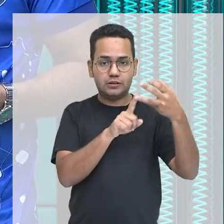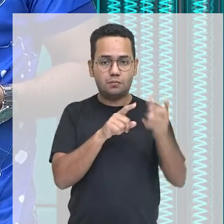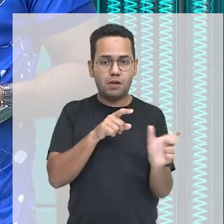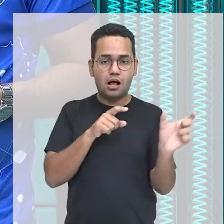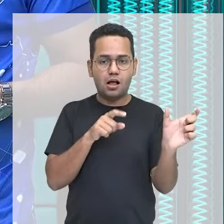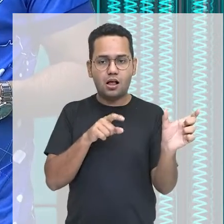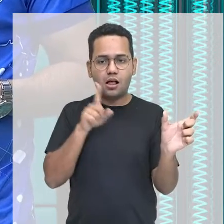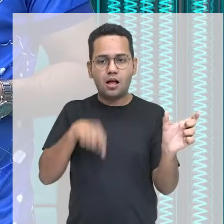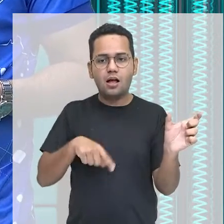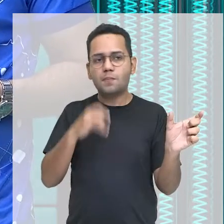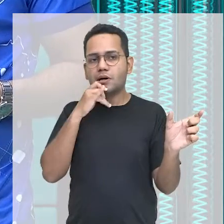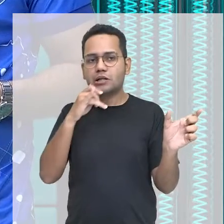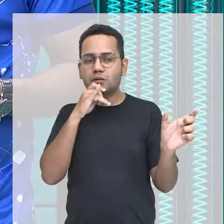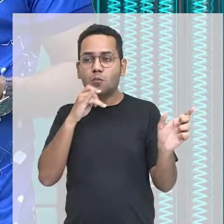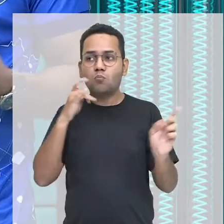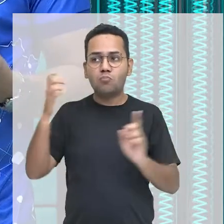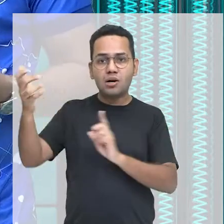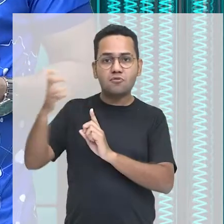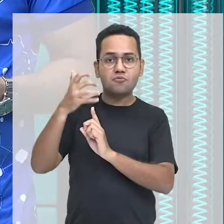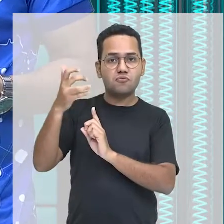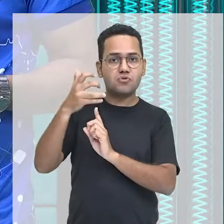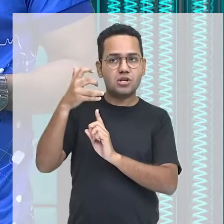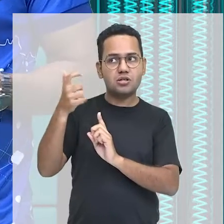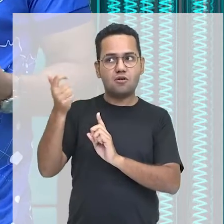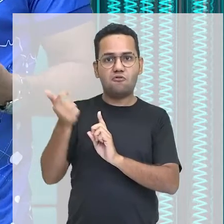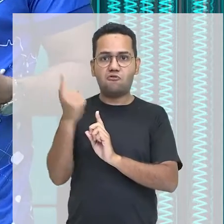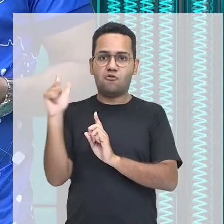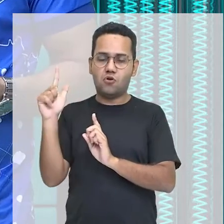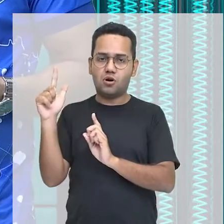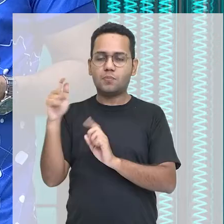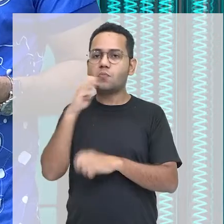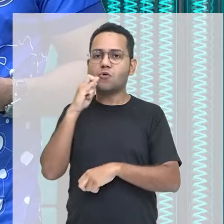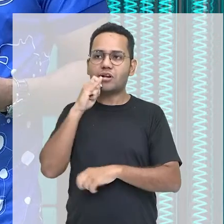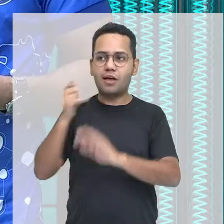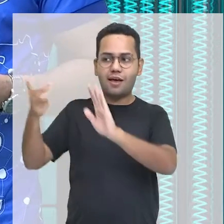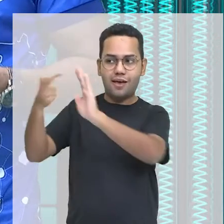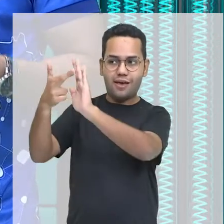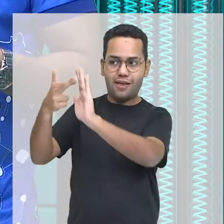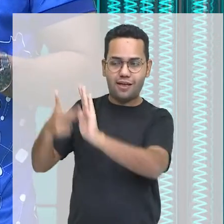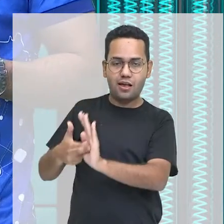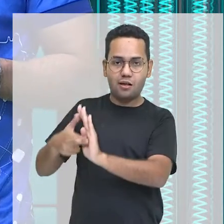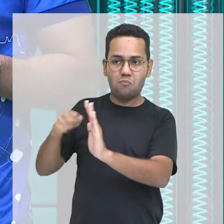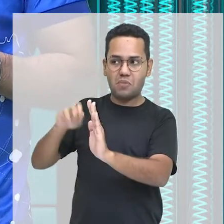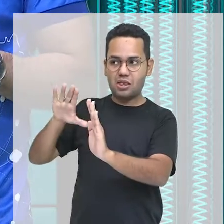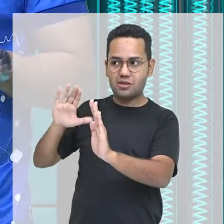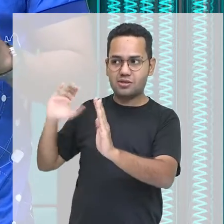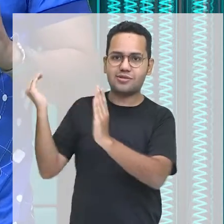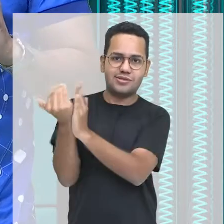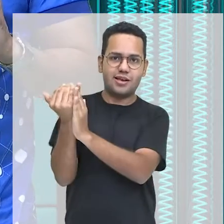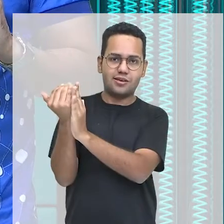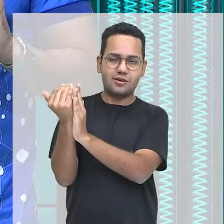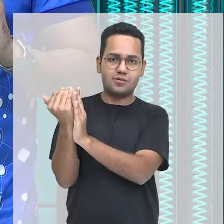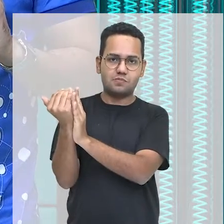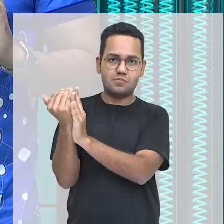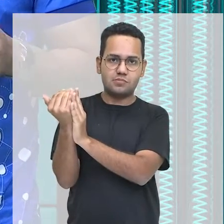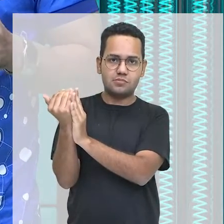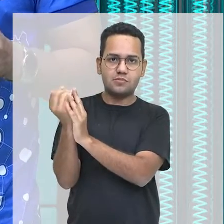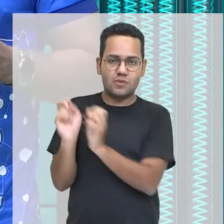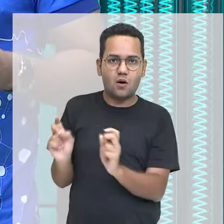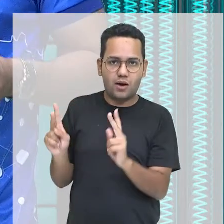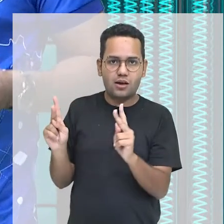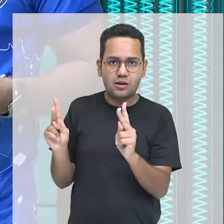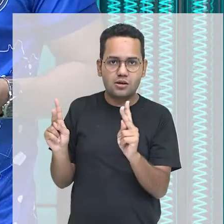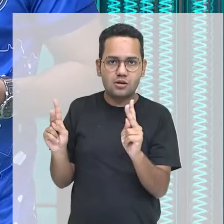uma imposição externa, né? Você precisa seguir determinadas regras, e aí eu vou utilizar o have to. É como se fosse